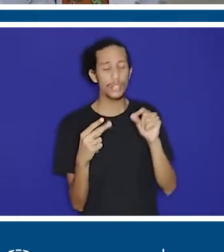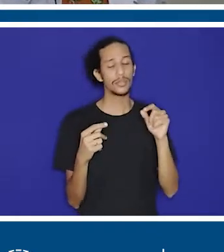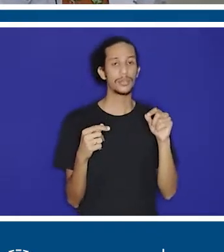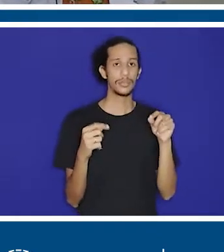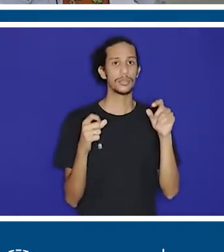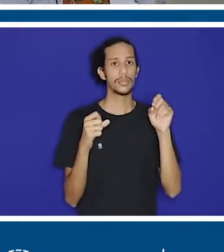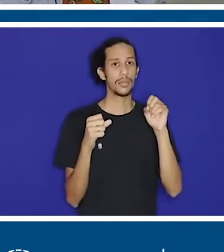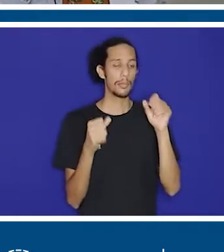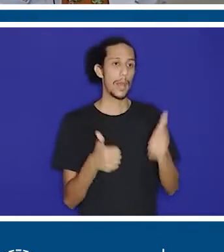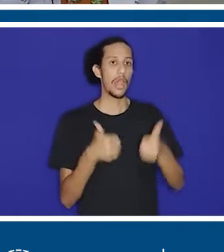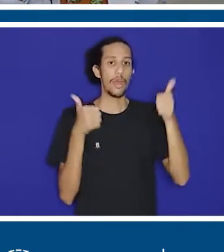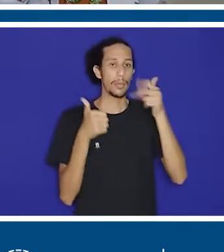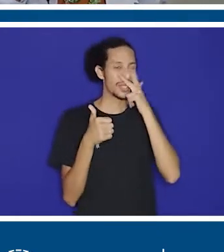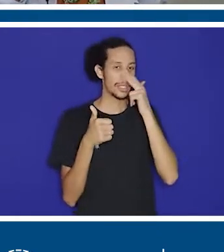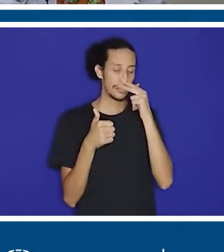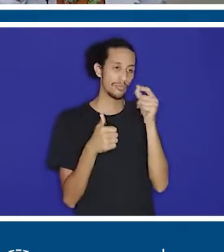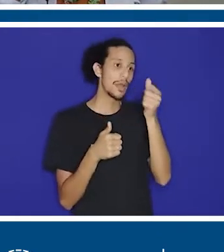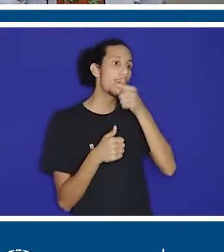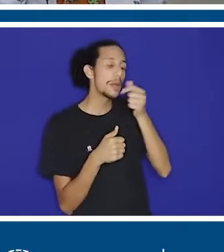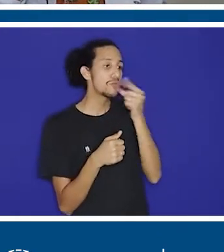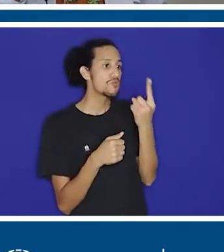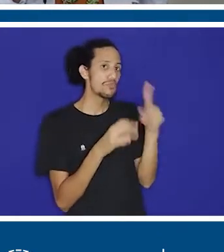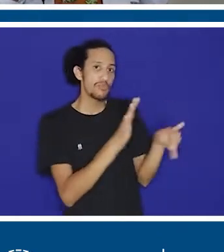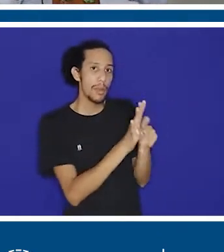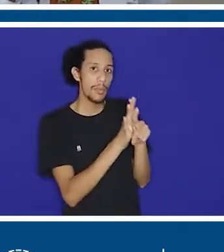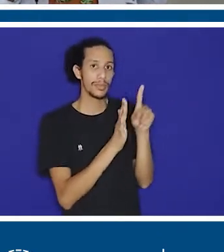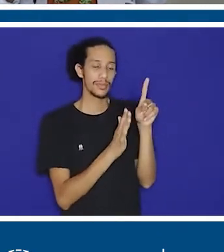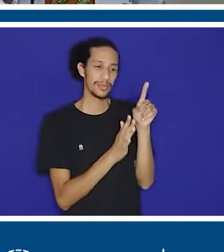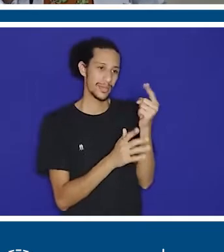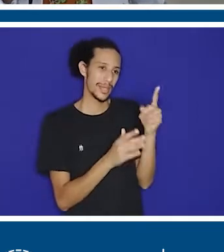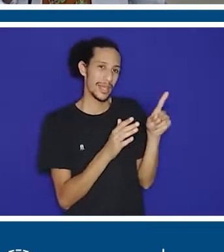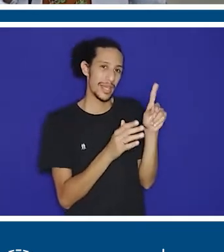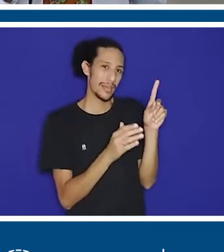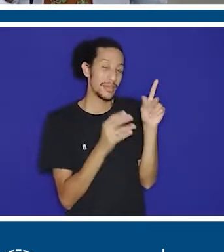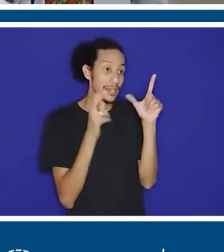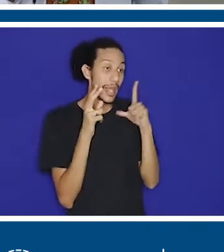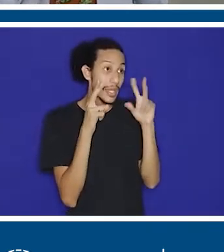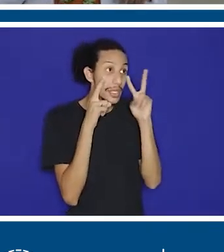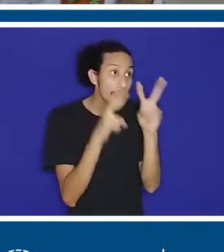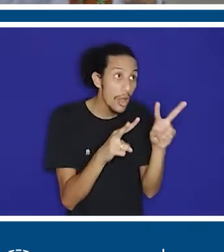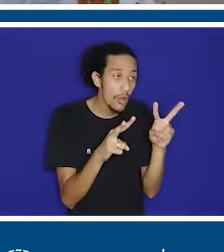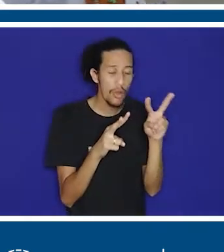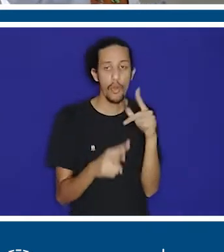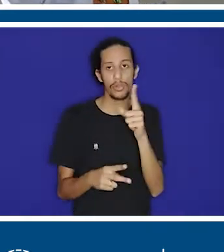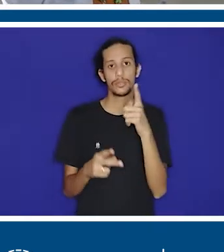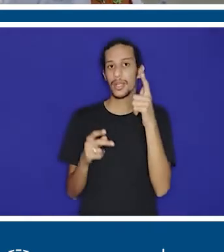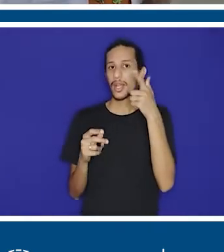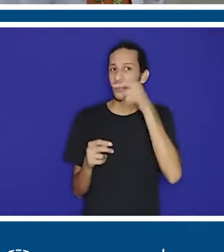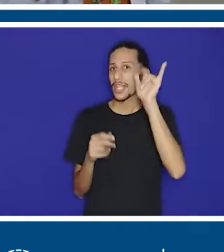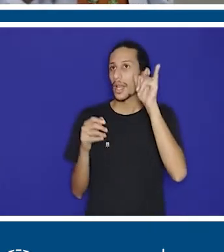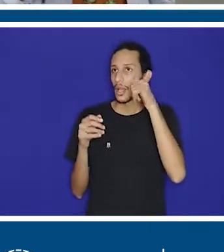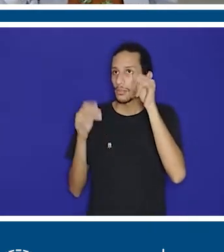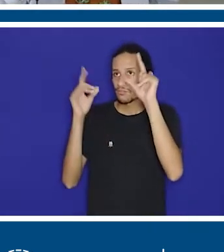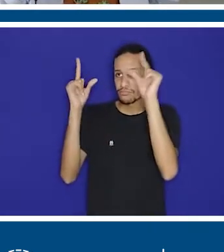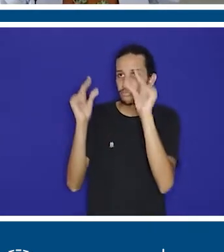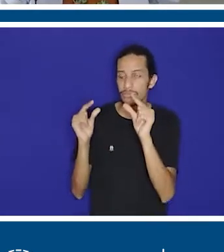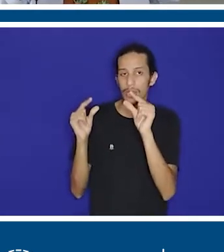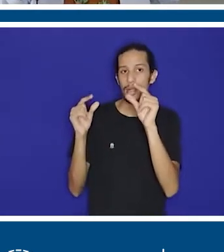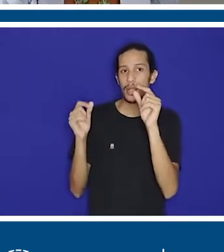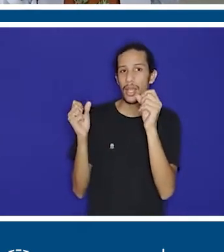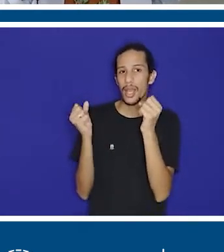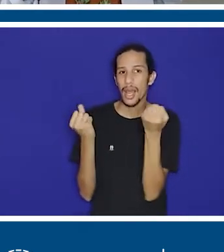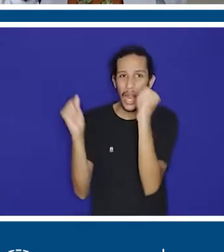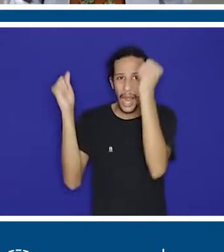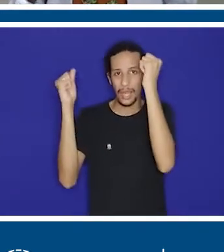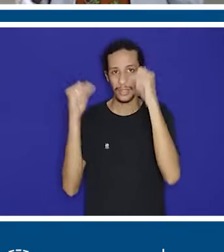tratando ela pode melhorar a atenção. O contrário não é verdadeiro. Não é? Então, às vezes você melhora a